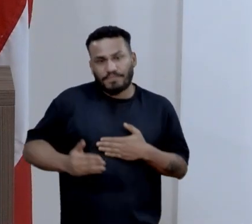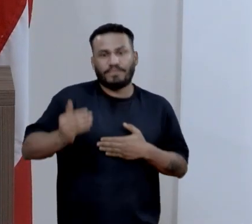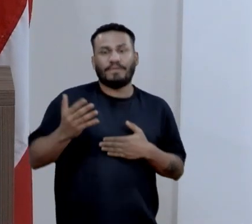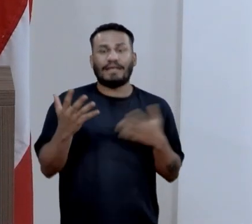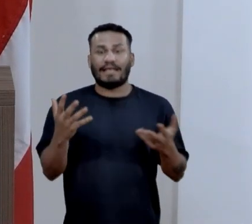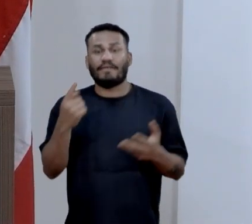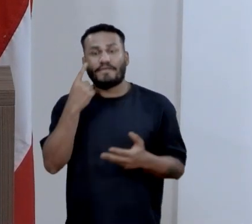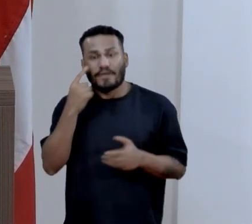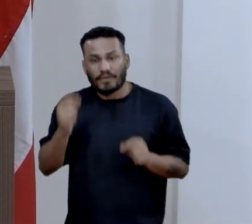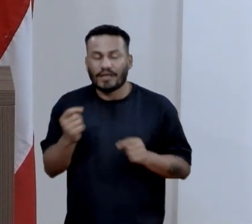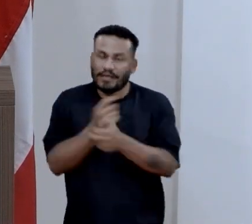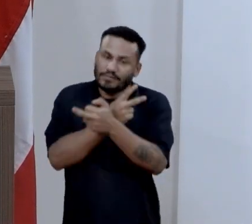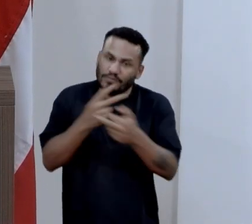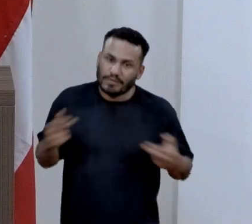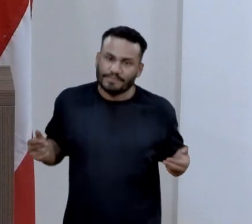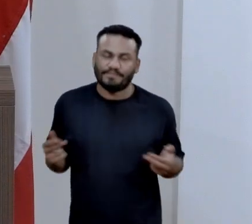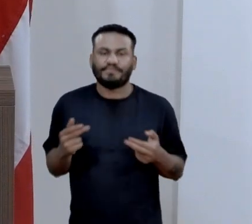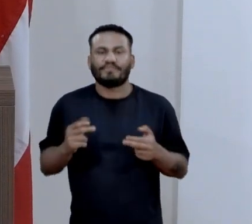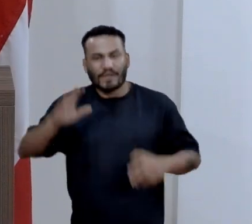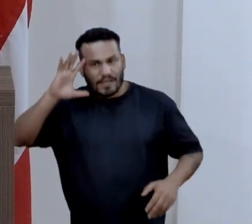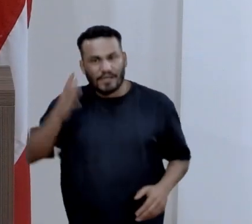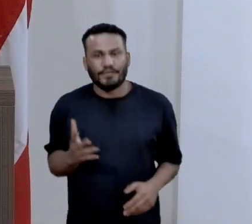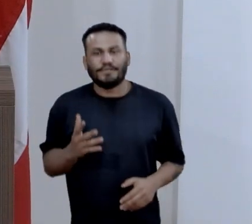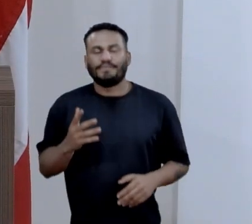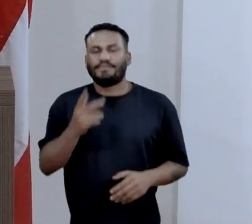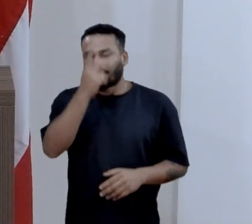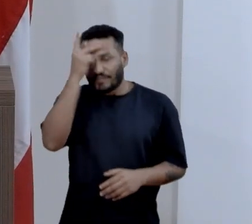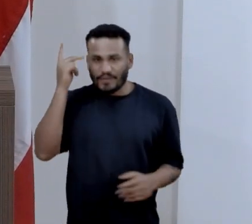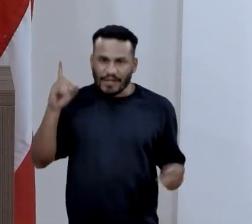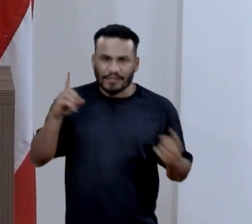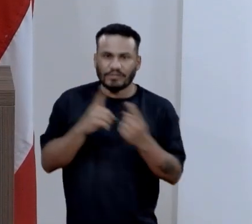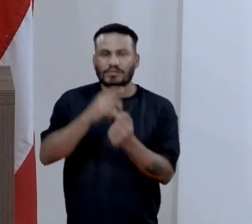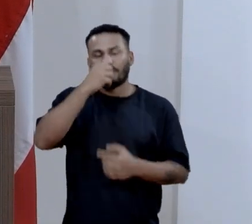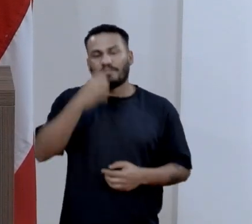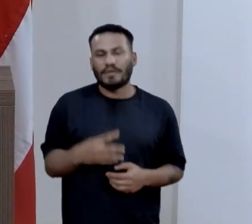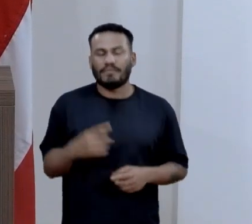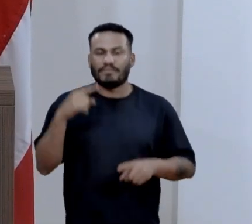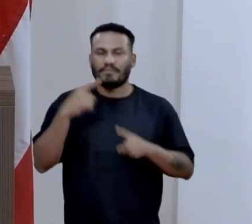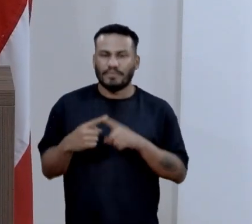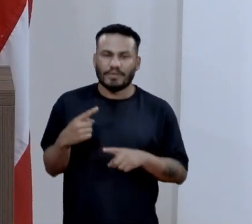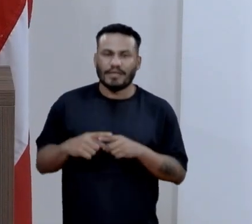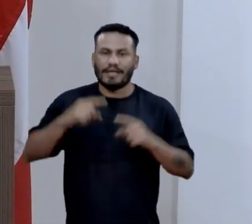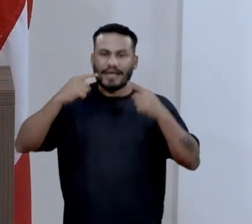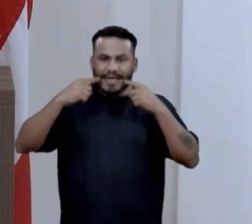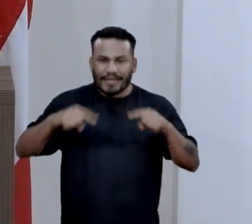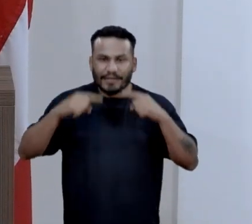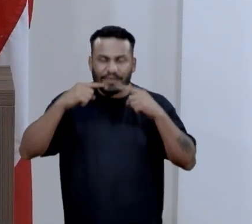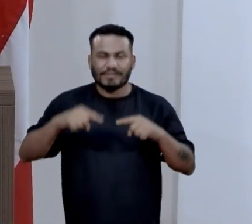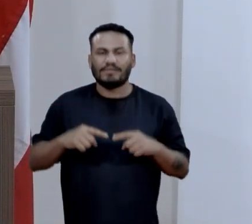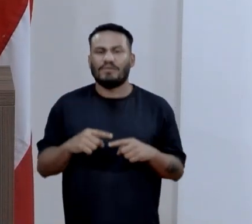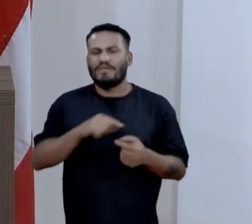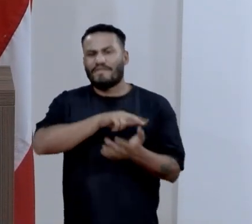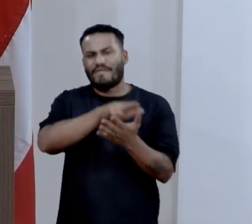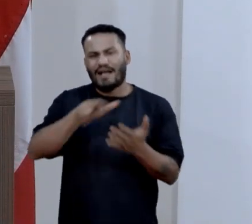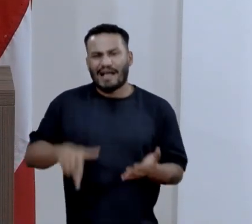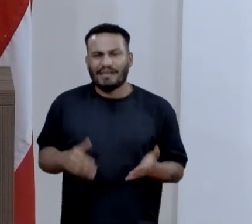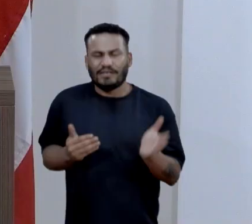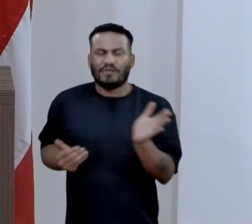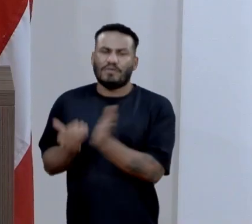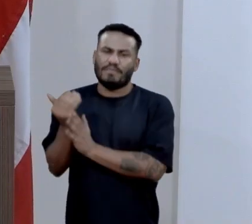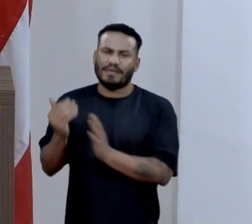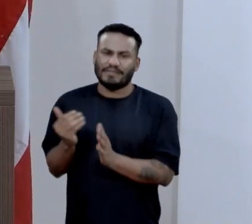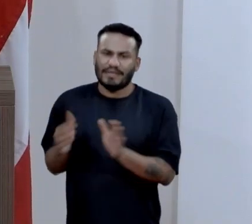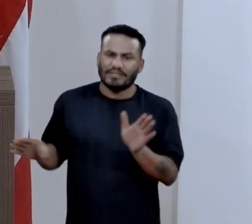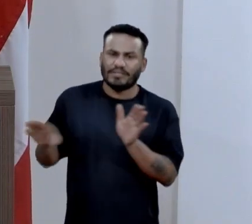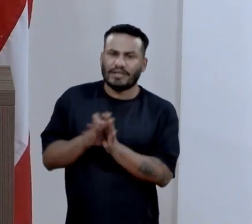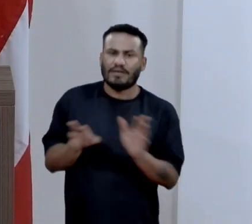quer ver as coisas sendo resolvidas, o povo bem atendido lá, porque, né, as reclamações são inúmeras que começam a chegar com